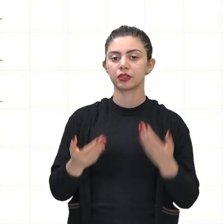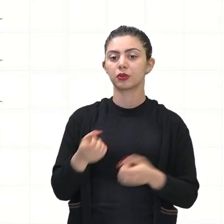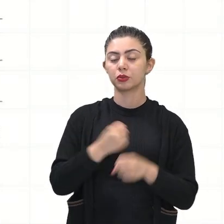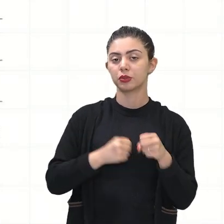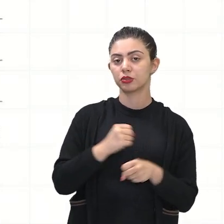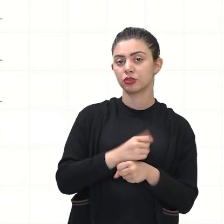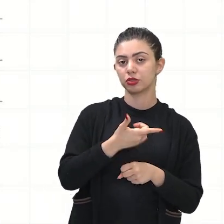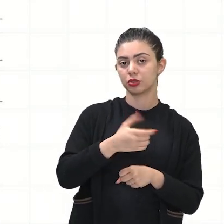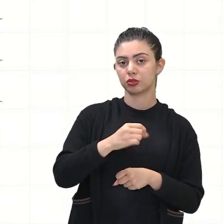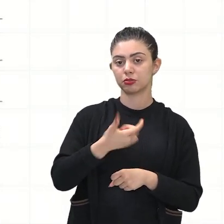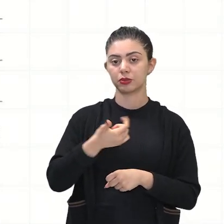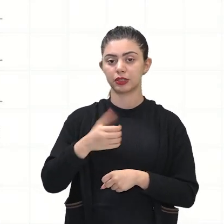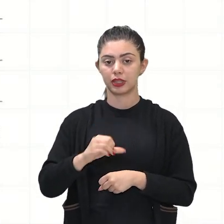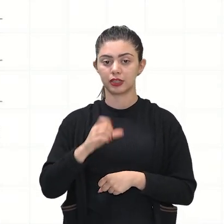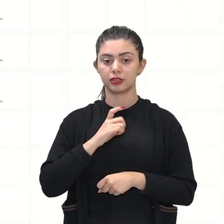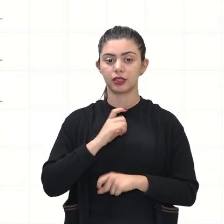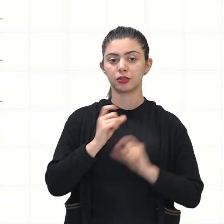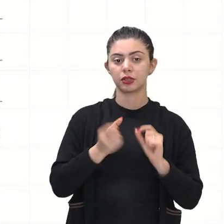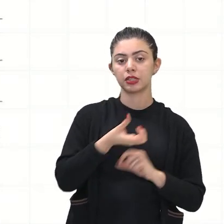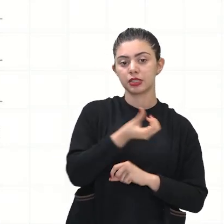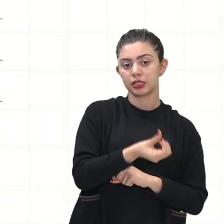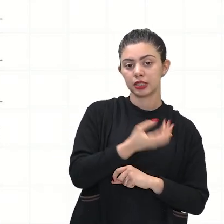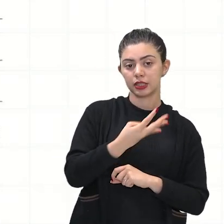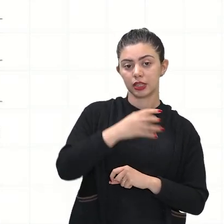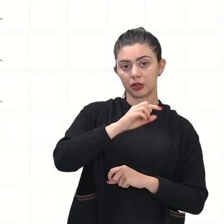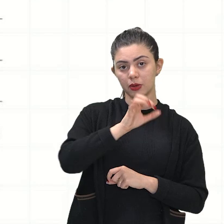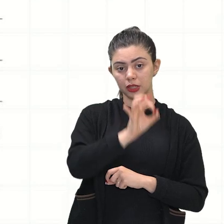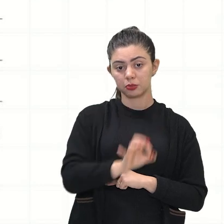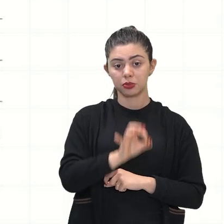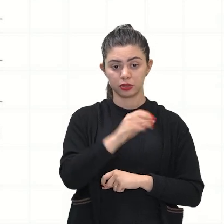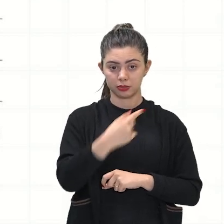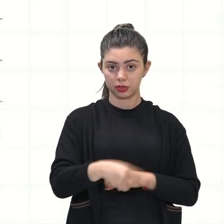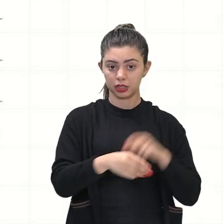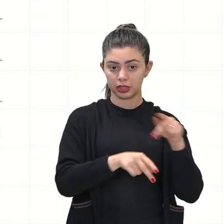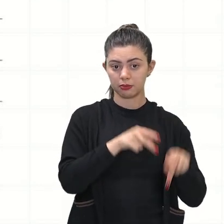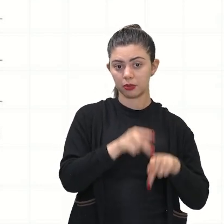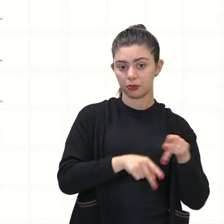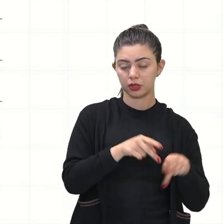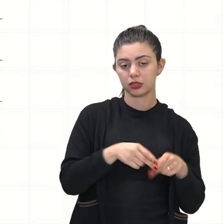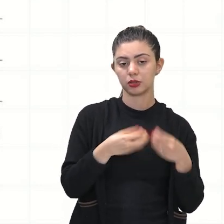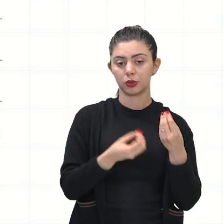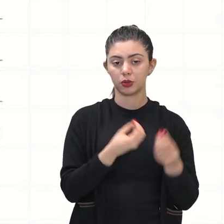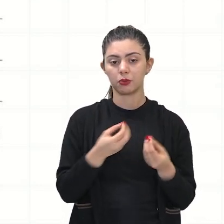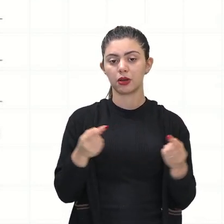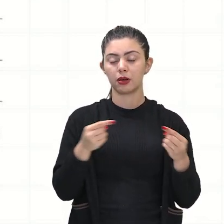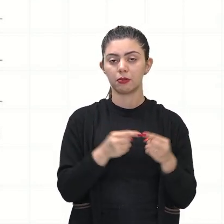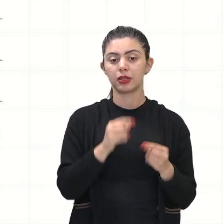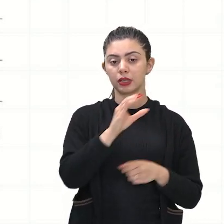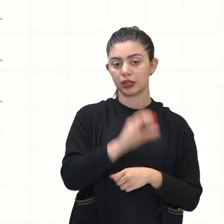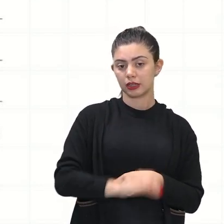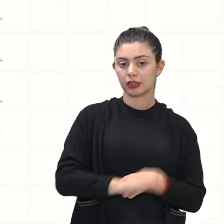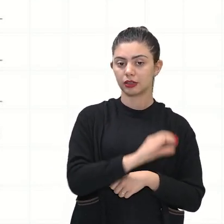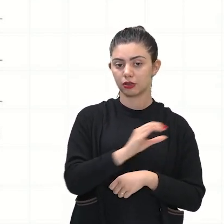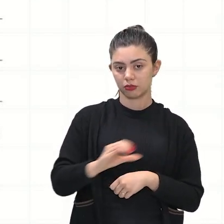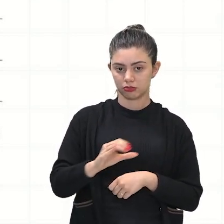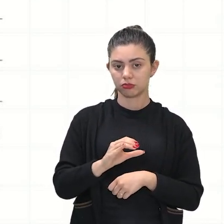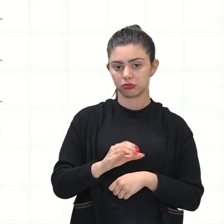2010 nós temos aqui 64% da nossa população declaradamente católica